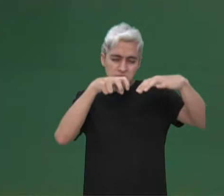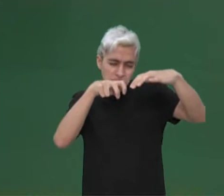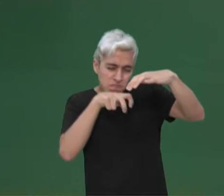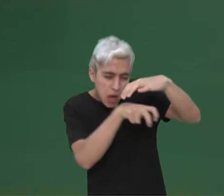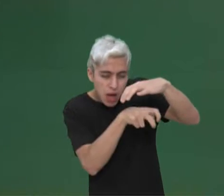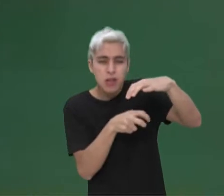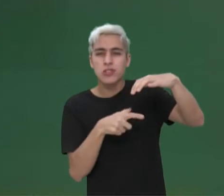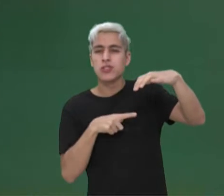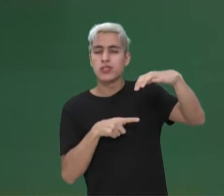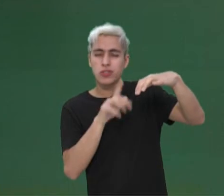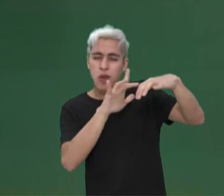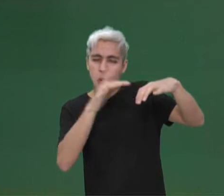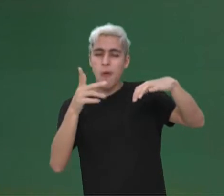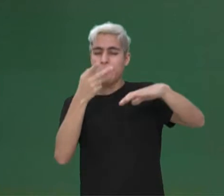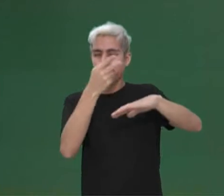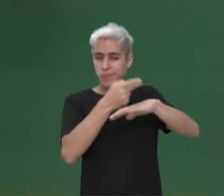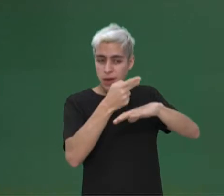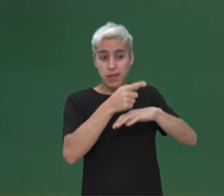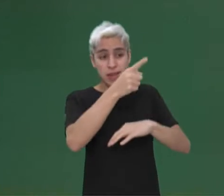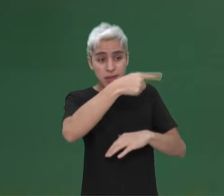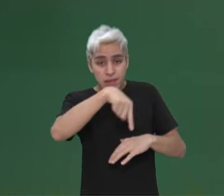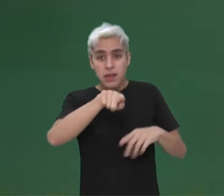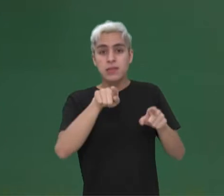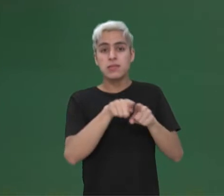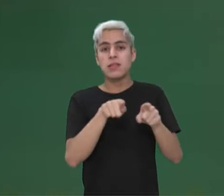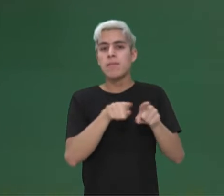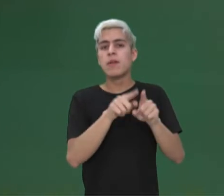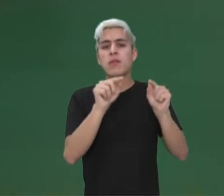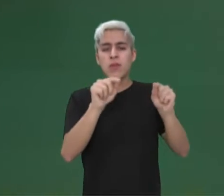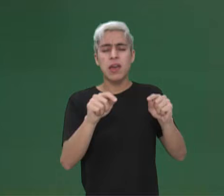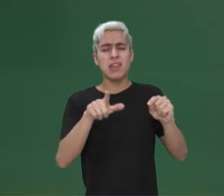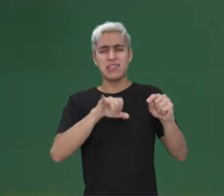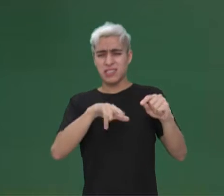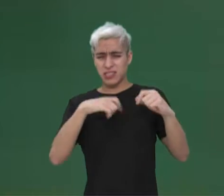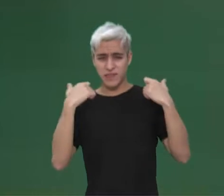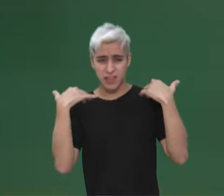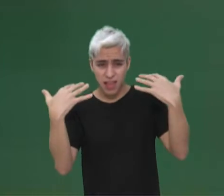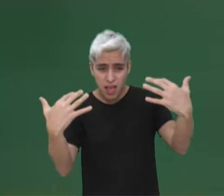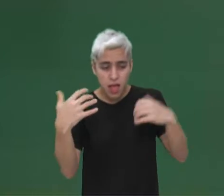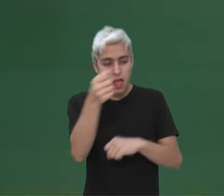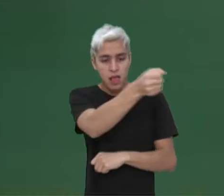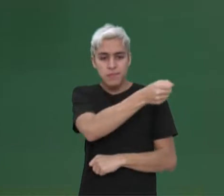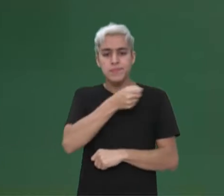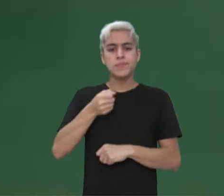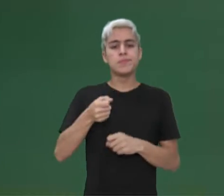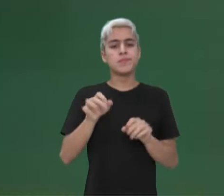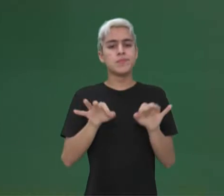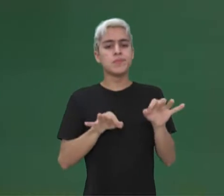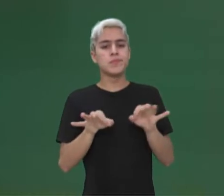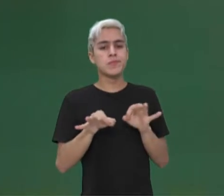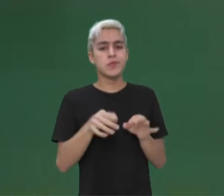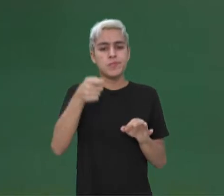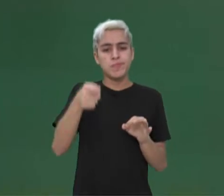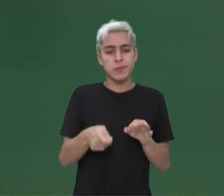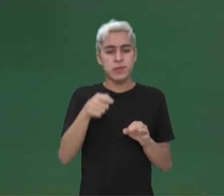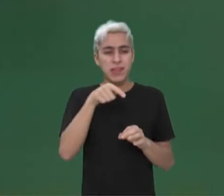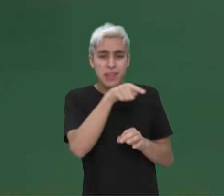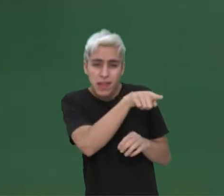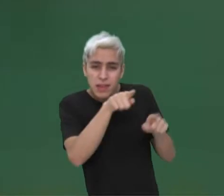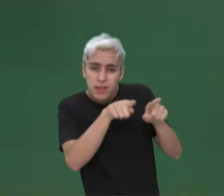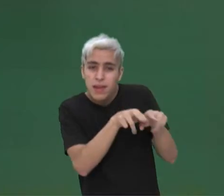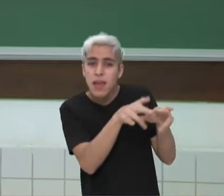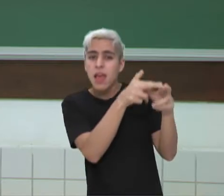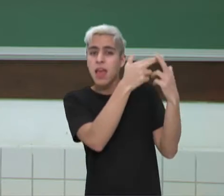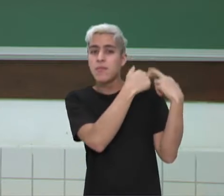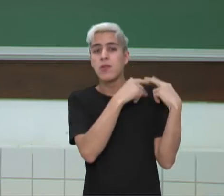exercer o governo e presidir o tribunal judiciário das audiências. Ainda deveriam zelar pela